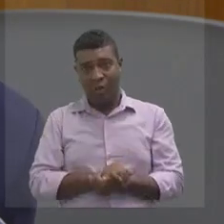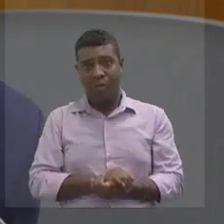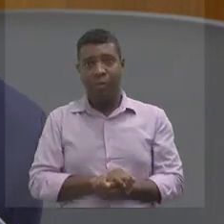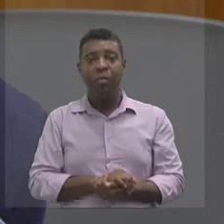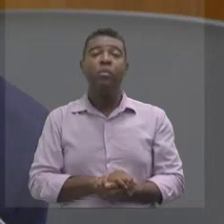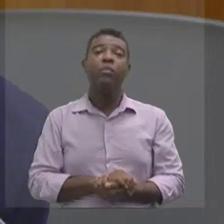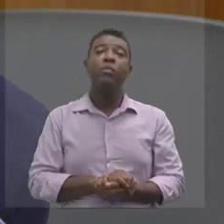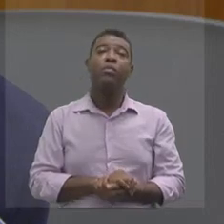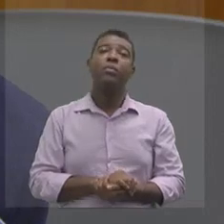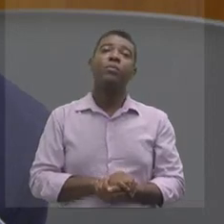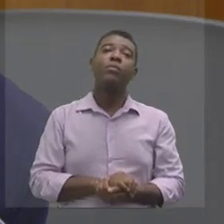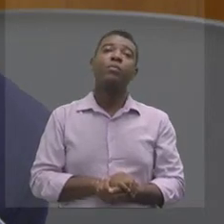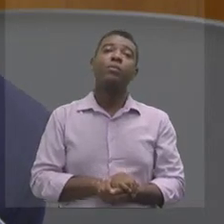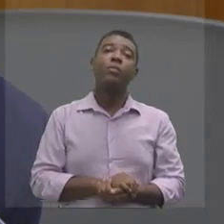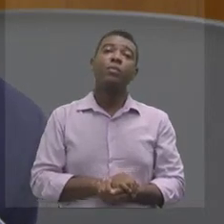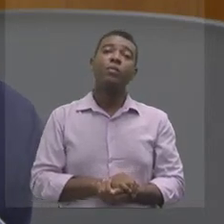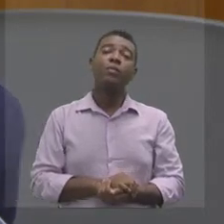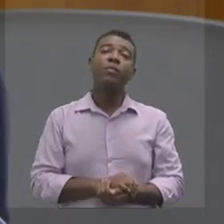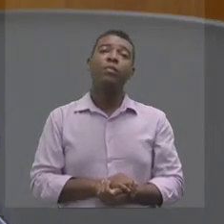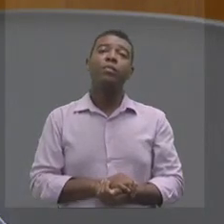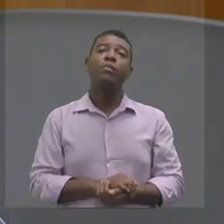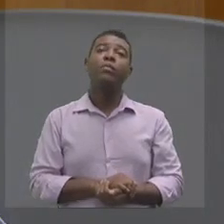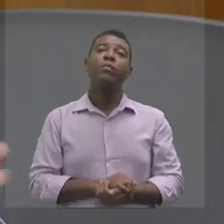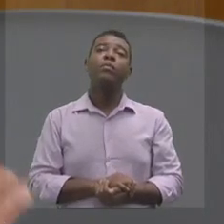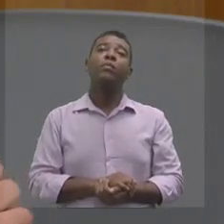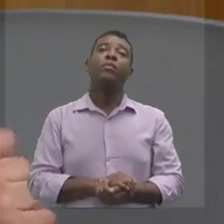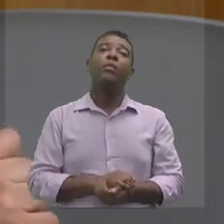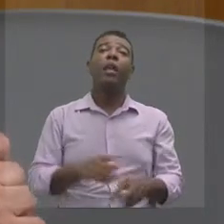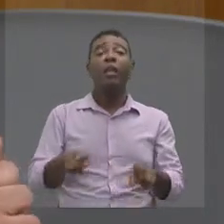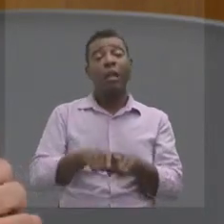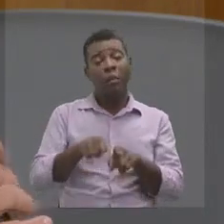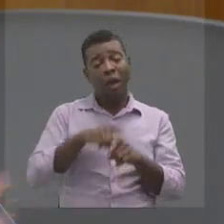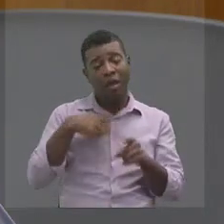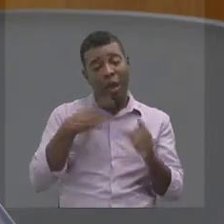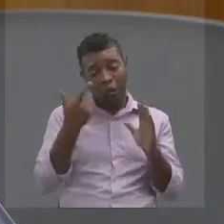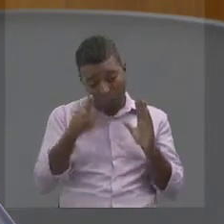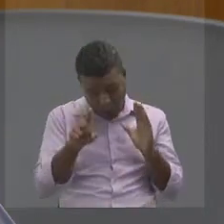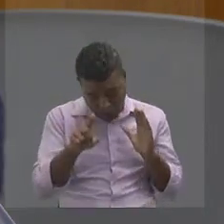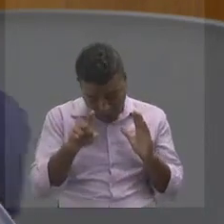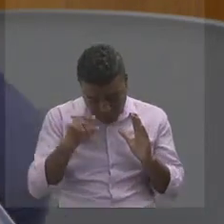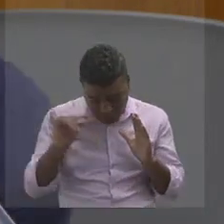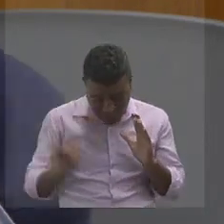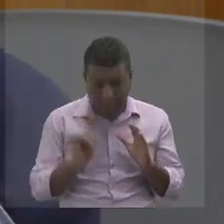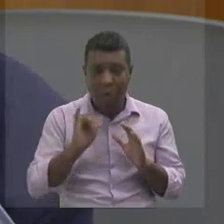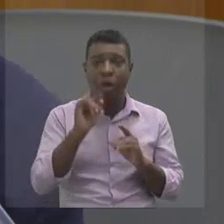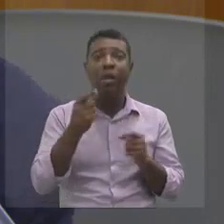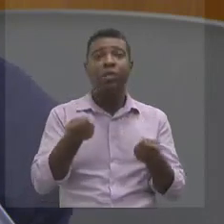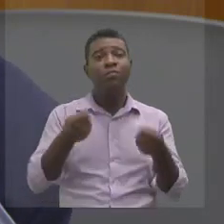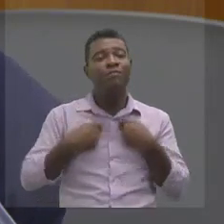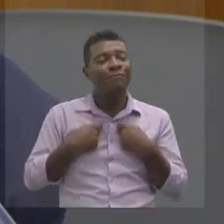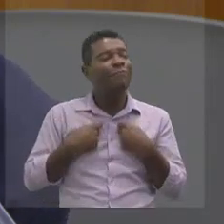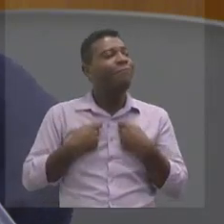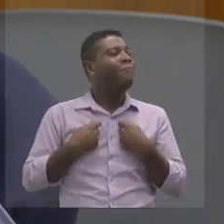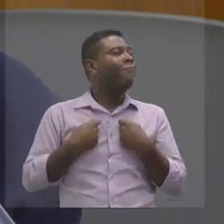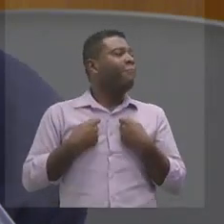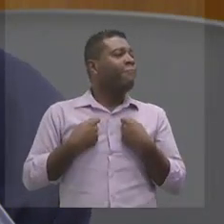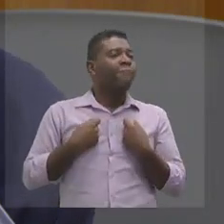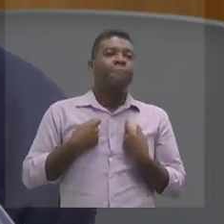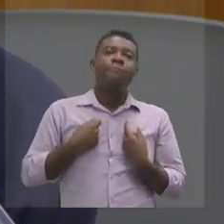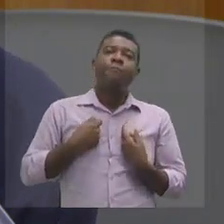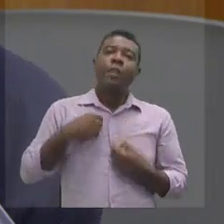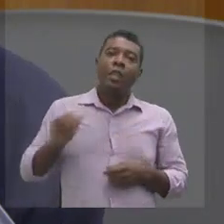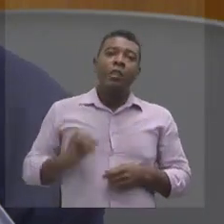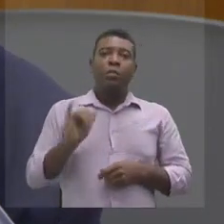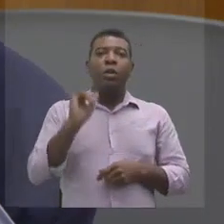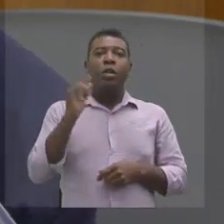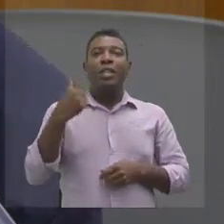no caso tem aqui uma pauta aqui para mim ela é extremamente cara eu não consigo entender